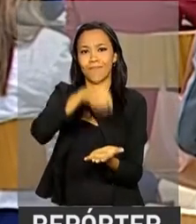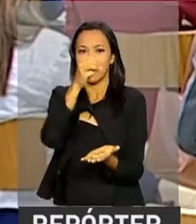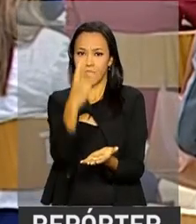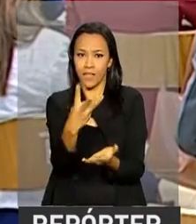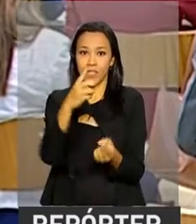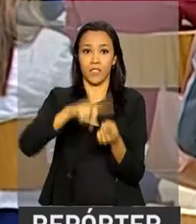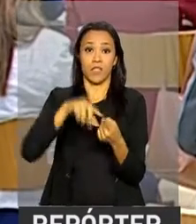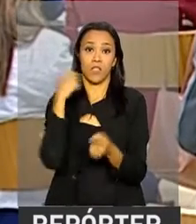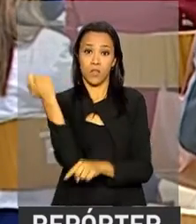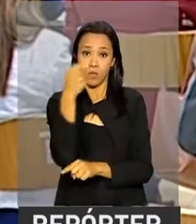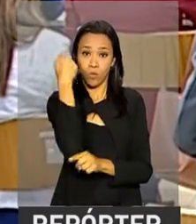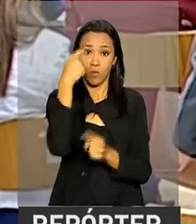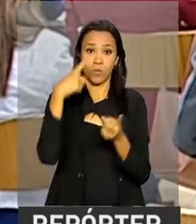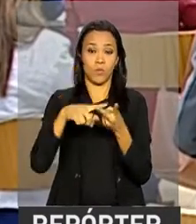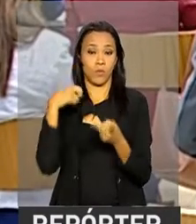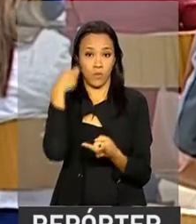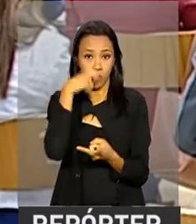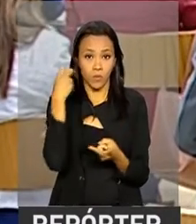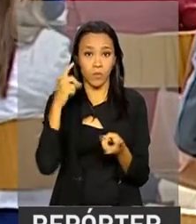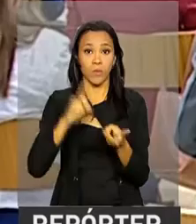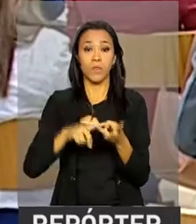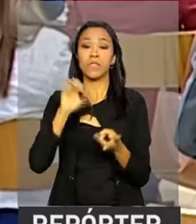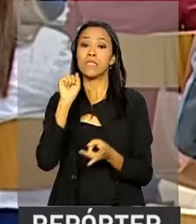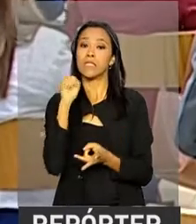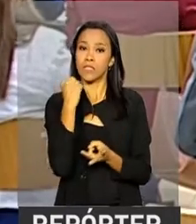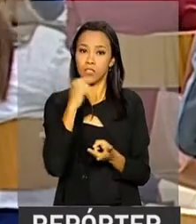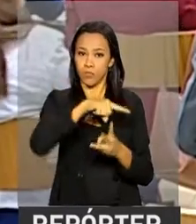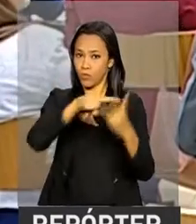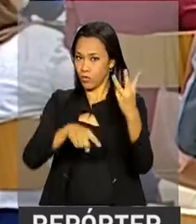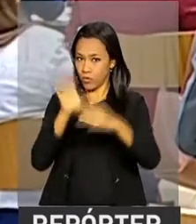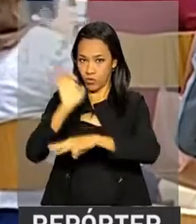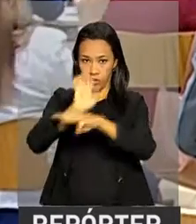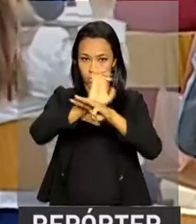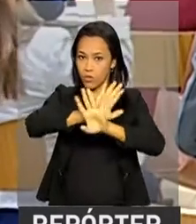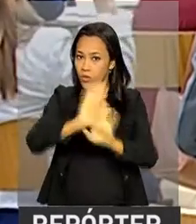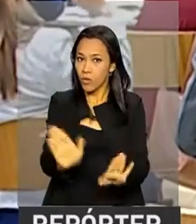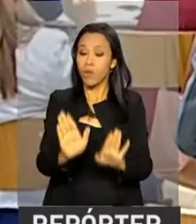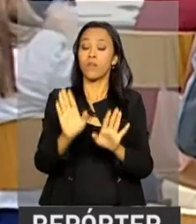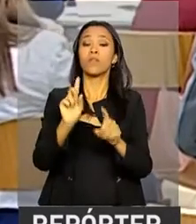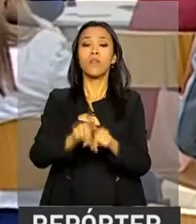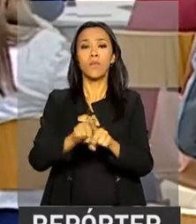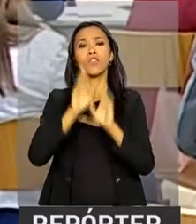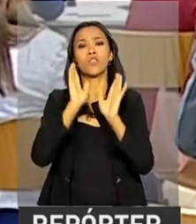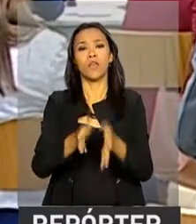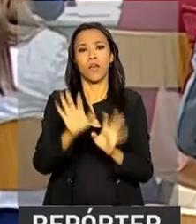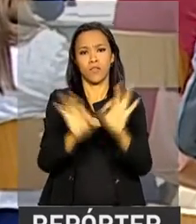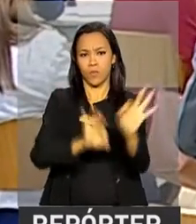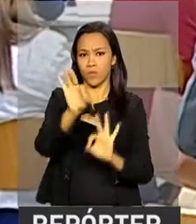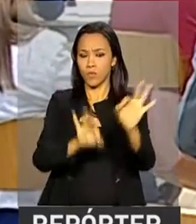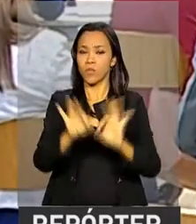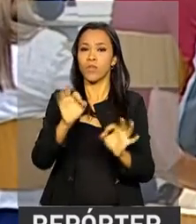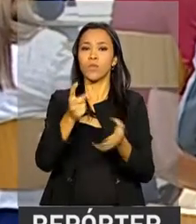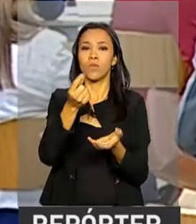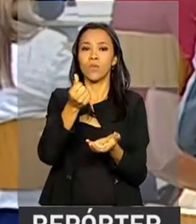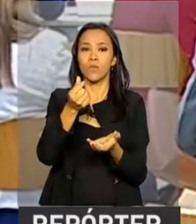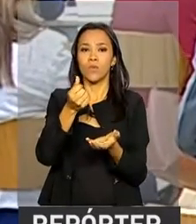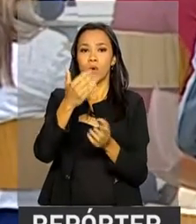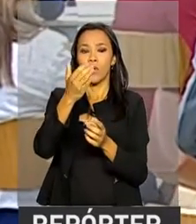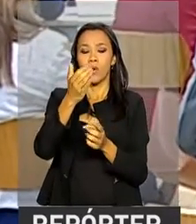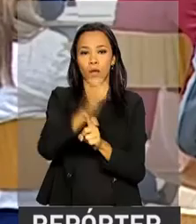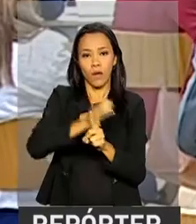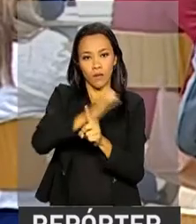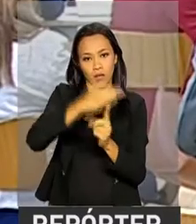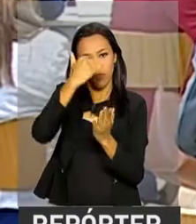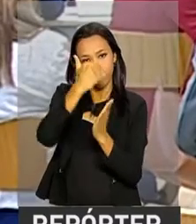do sul rio grande do norte e sergipe também está sendo debatido o cronograma de execução dos recursos que foram liberados pelo governo federal